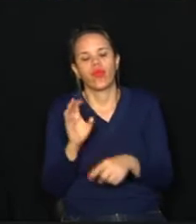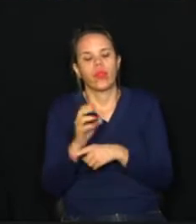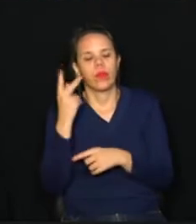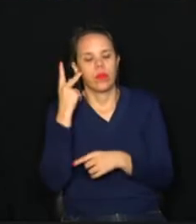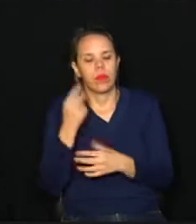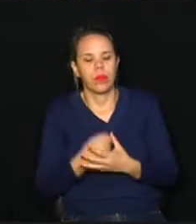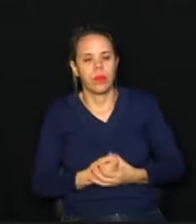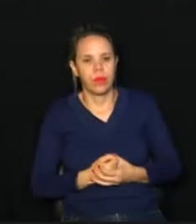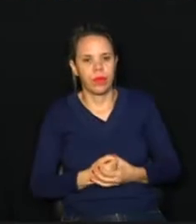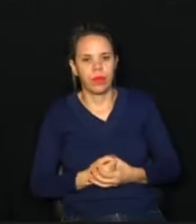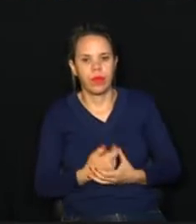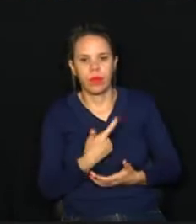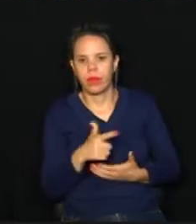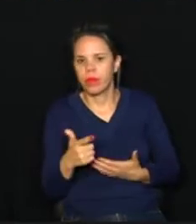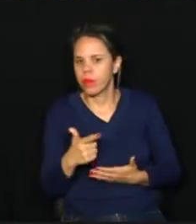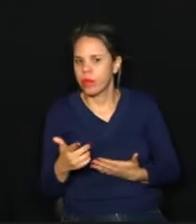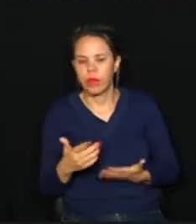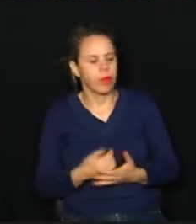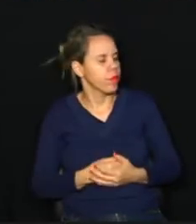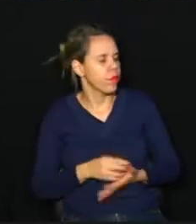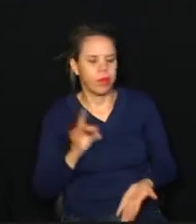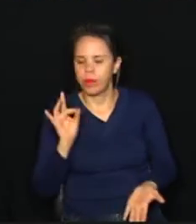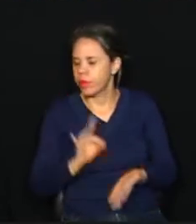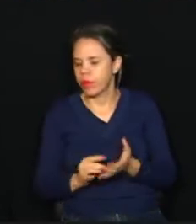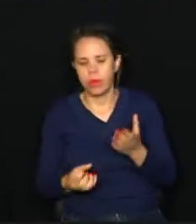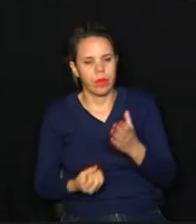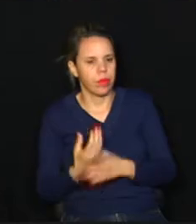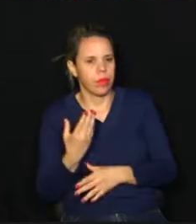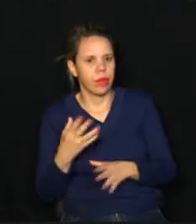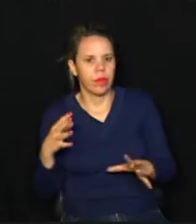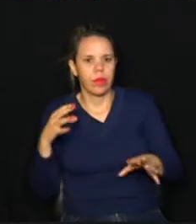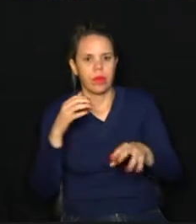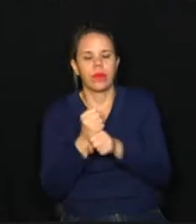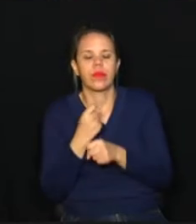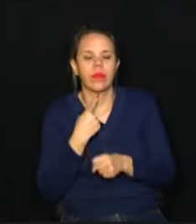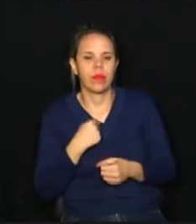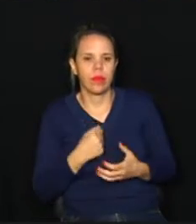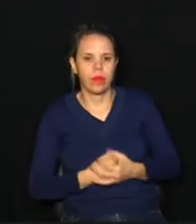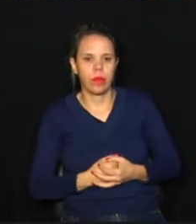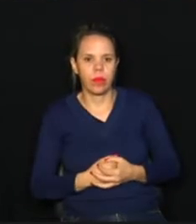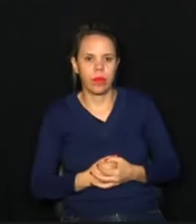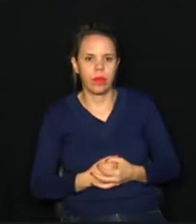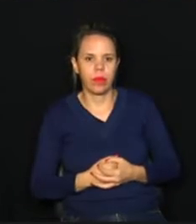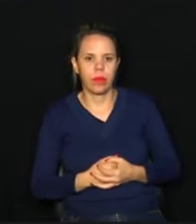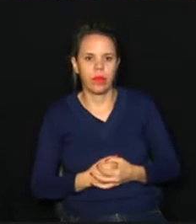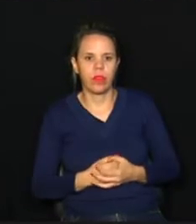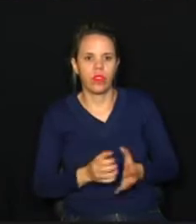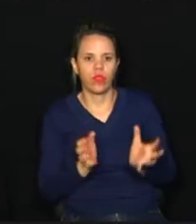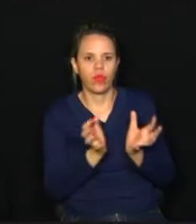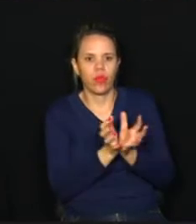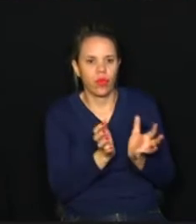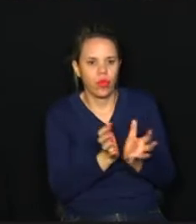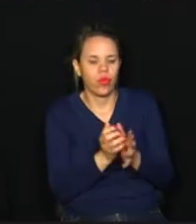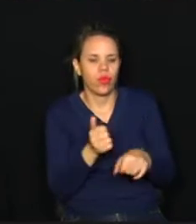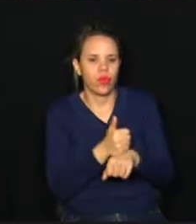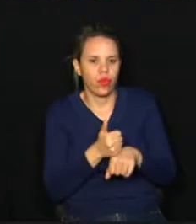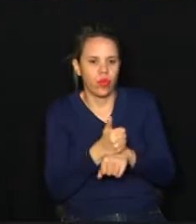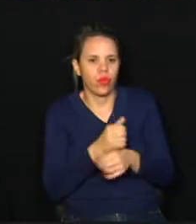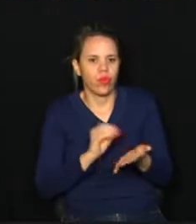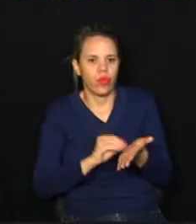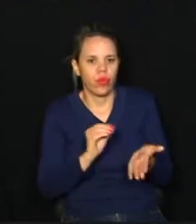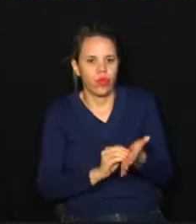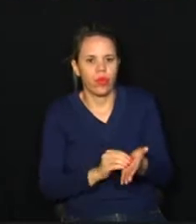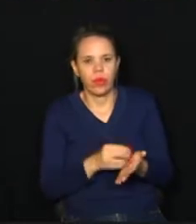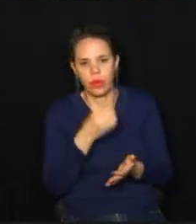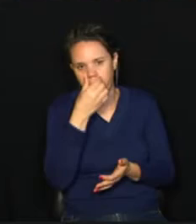Paulo, não se concretiza no montante desejado, pois com equipes desfalcadas, a capacidade